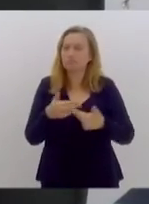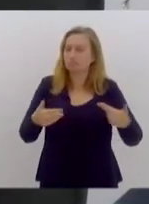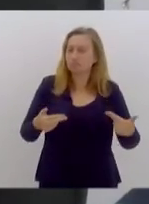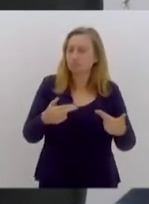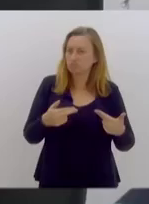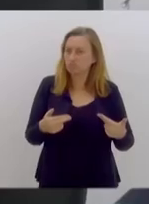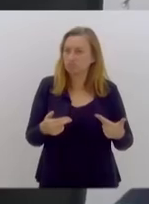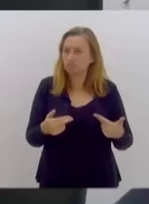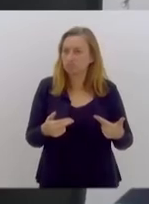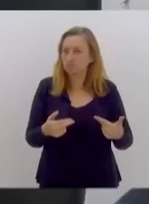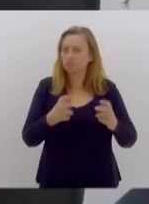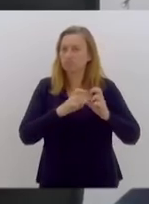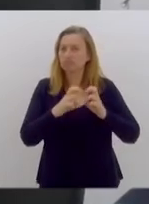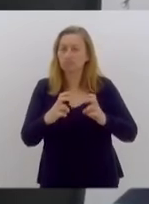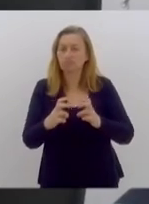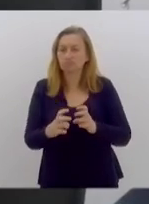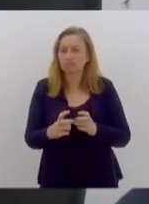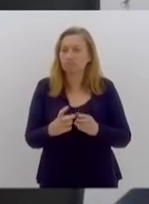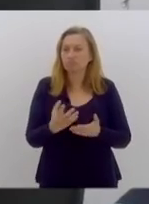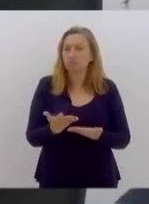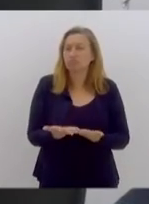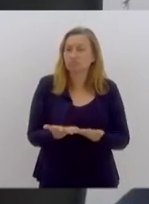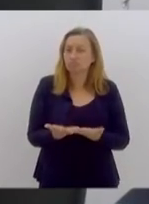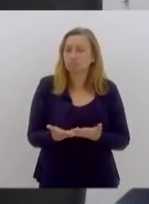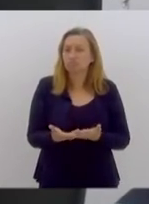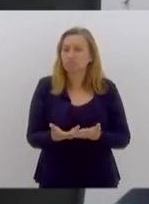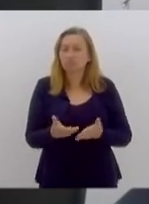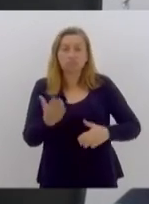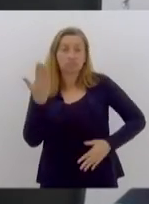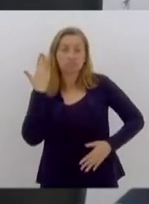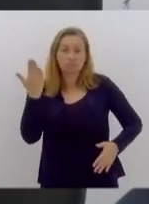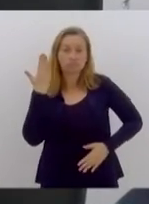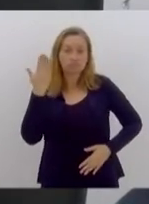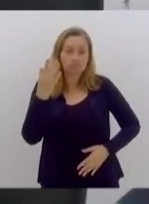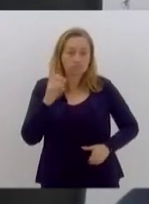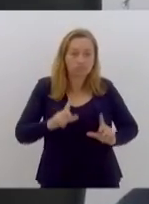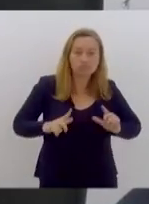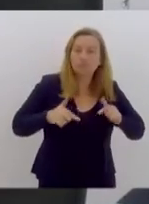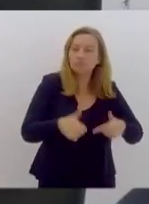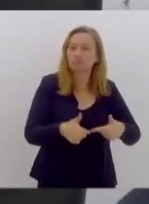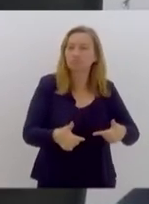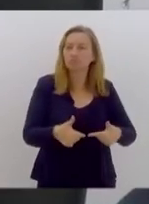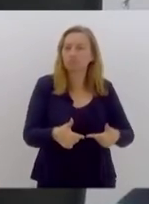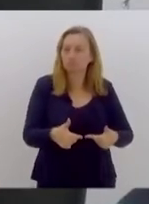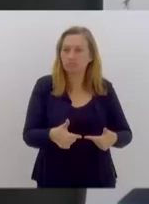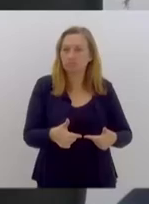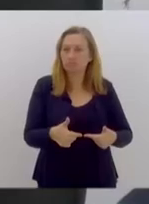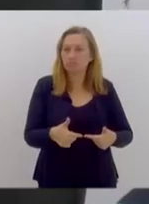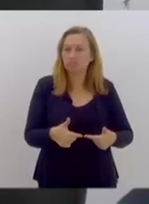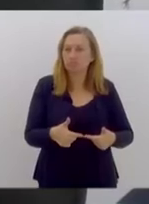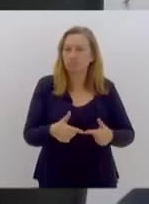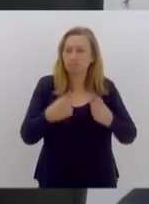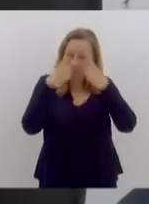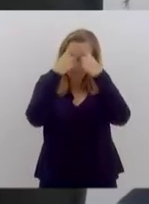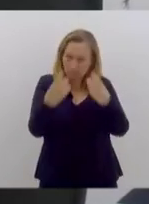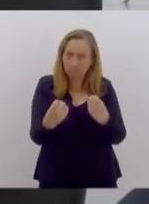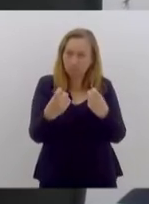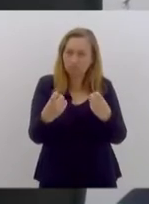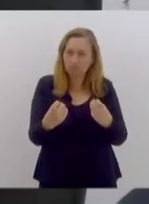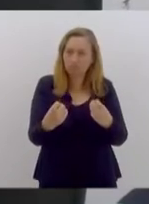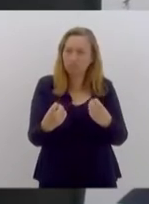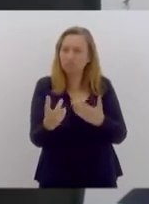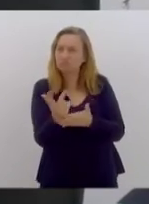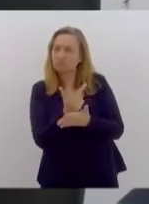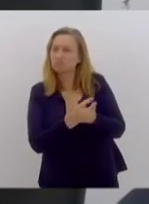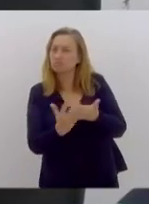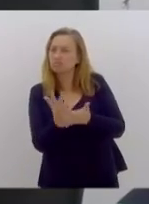ferroviárias que estava na mão narcotráfico porque ele sabia onde era a mancha de violência a tal da mancha da violência e a mancha do mapa